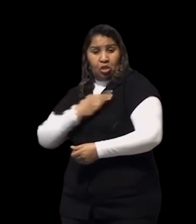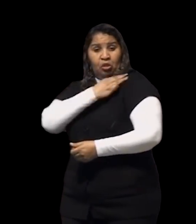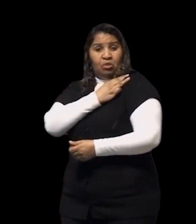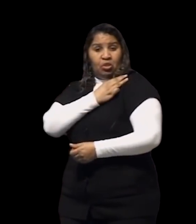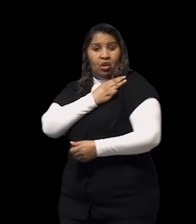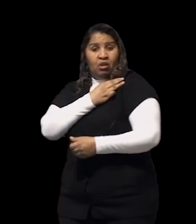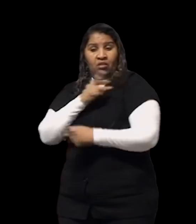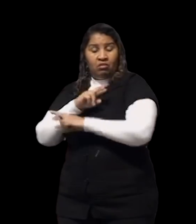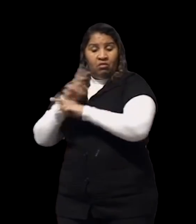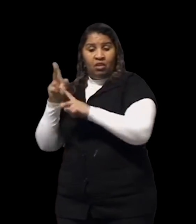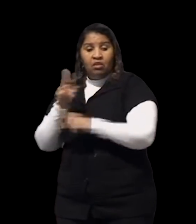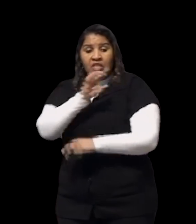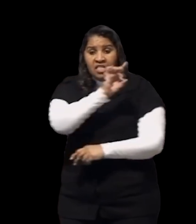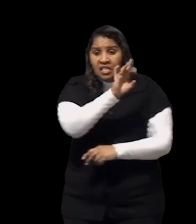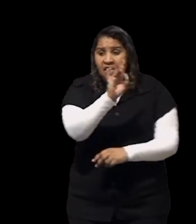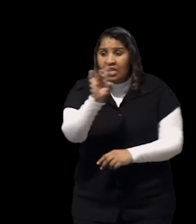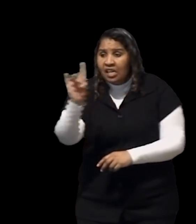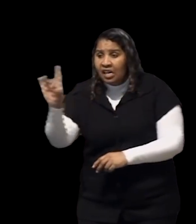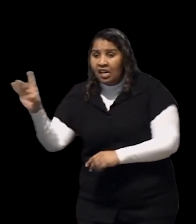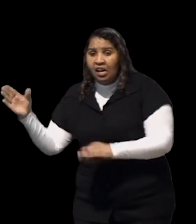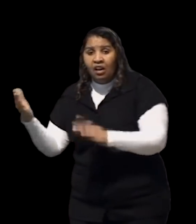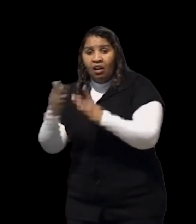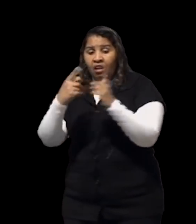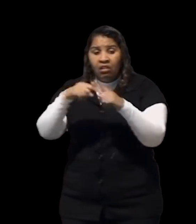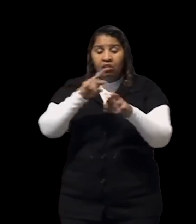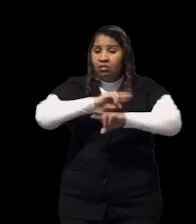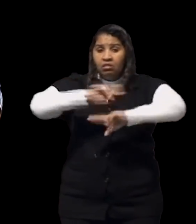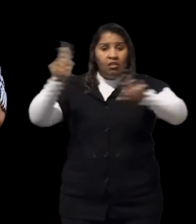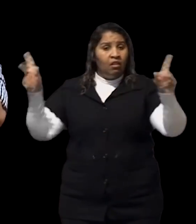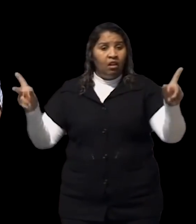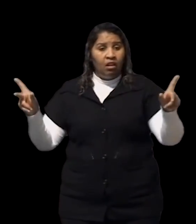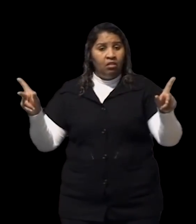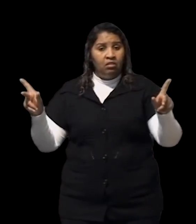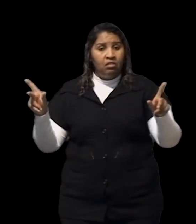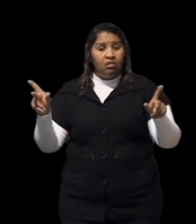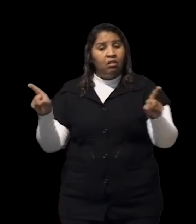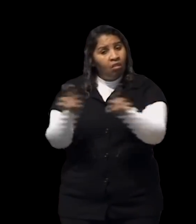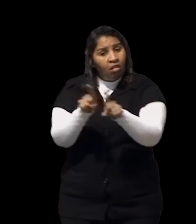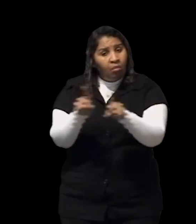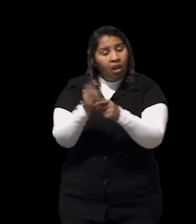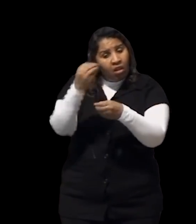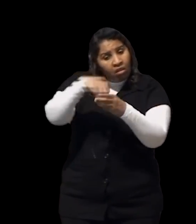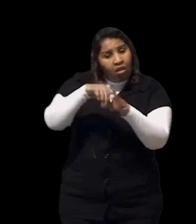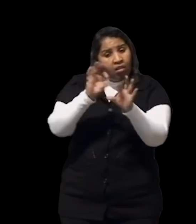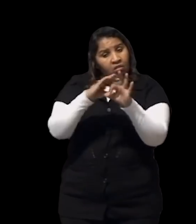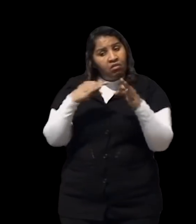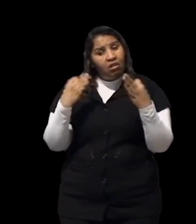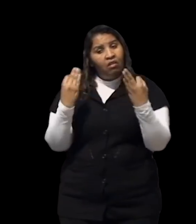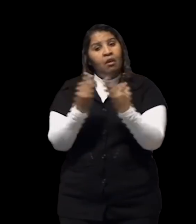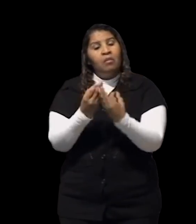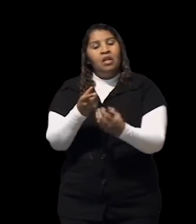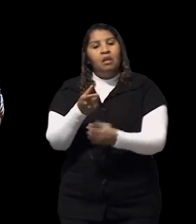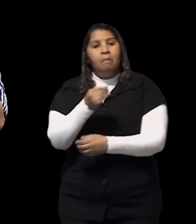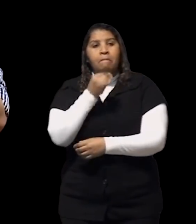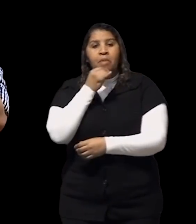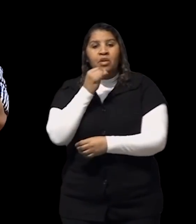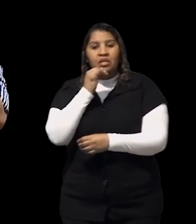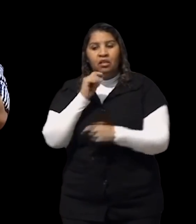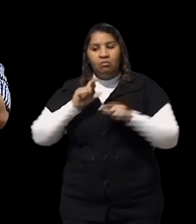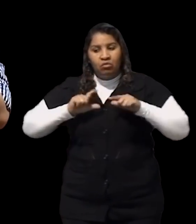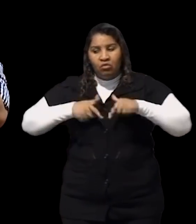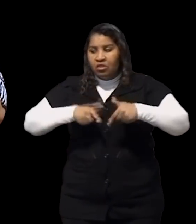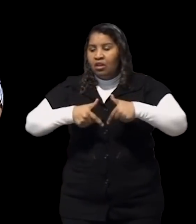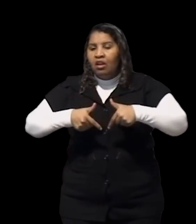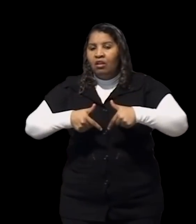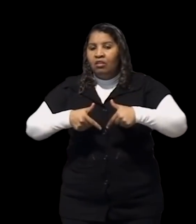diferente de todos os espíritos dentro da família dentro das família por exemplo de Israel a 12